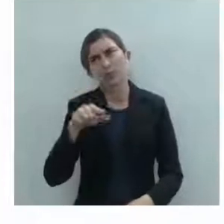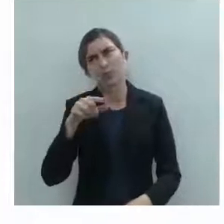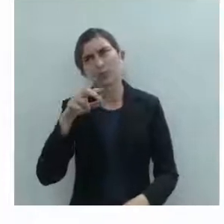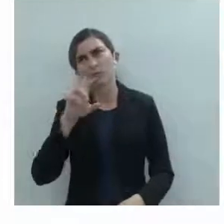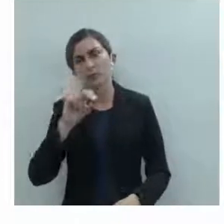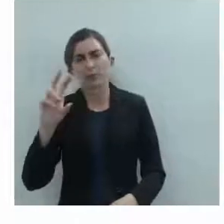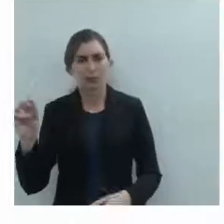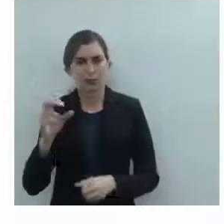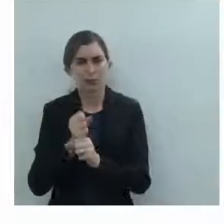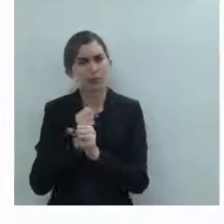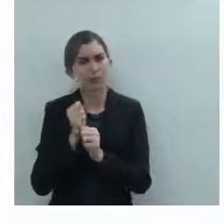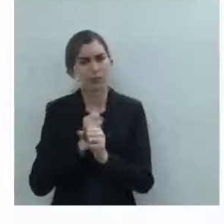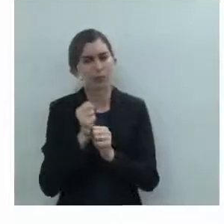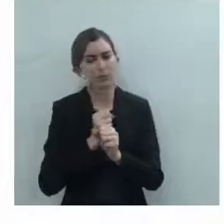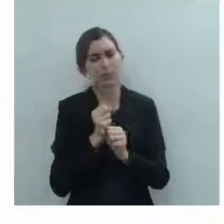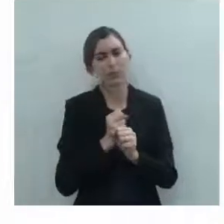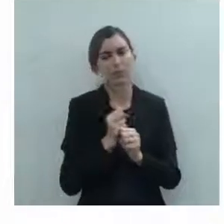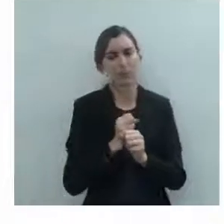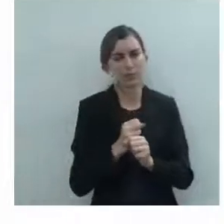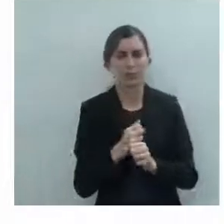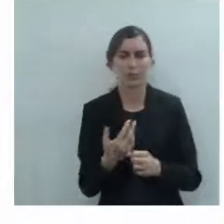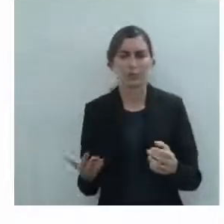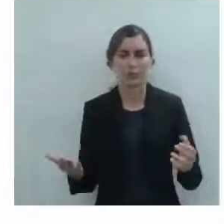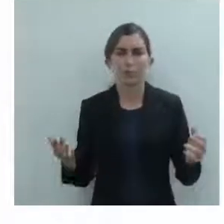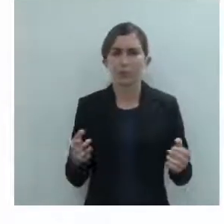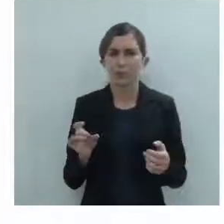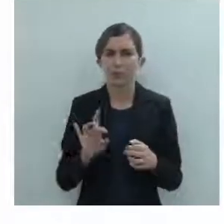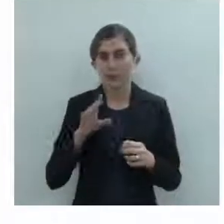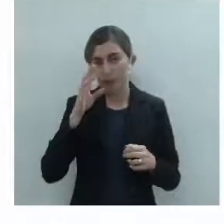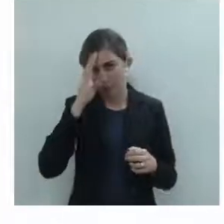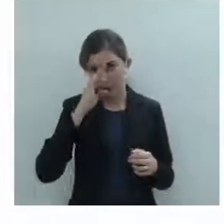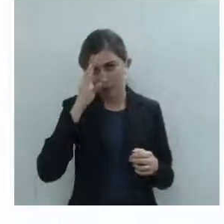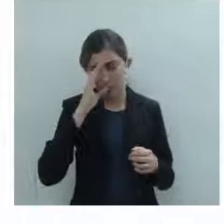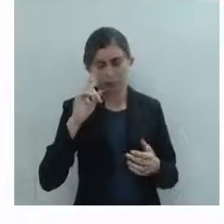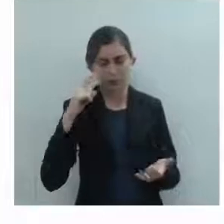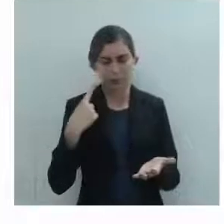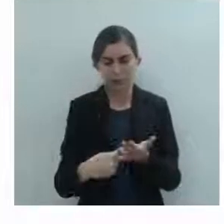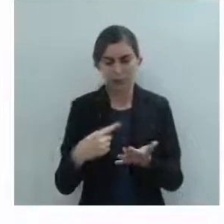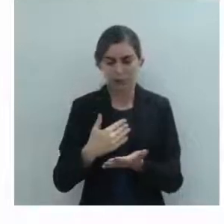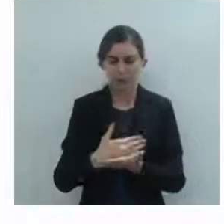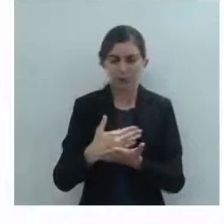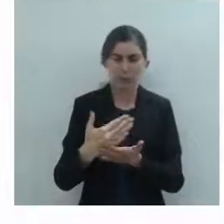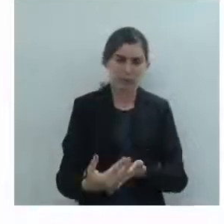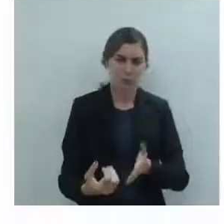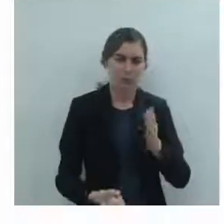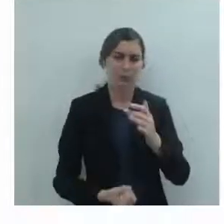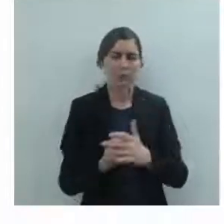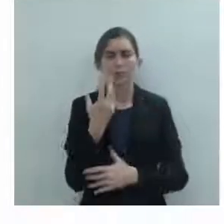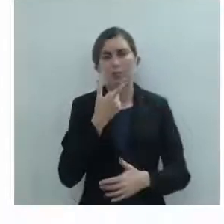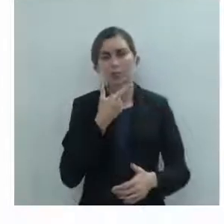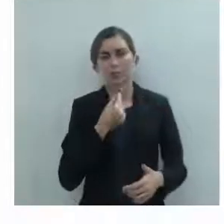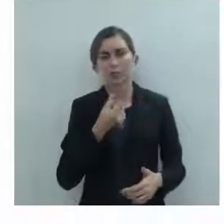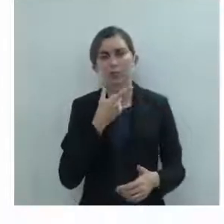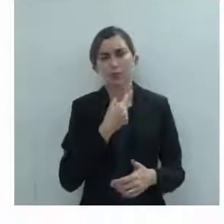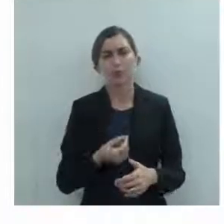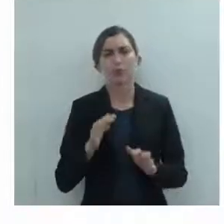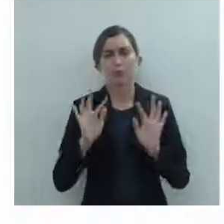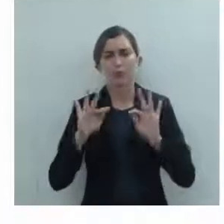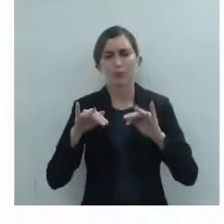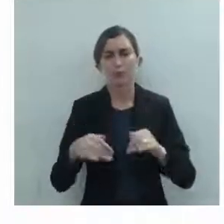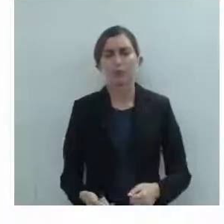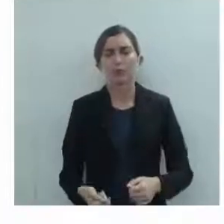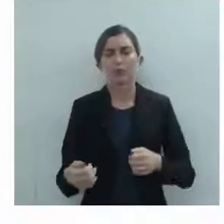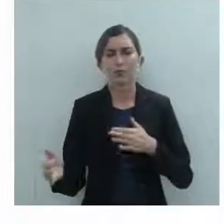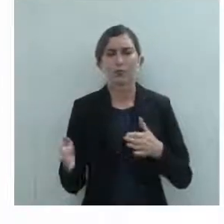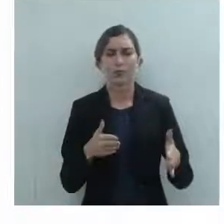mas essa divisão é irrelevante só precisa entender que o marco inicial é o surgimento do homem e o Marco final